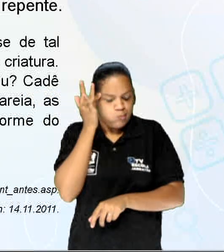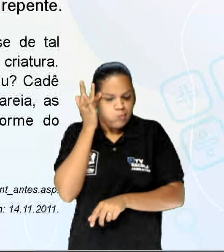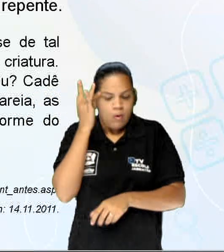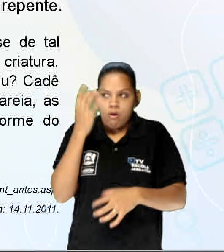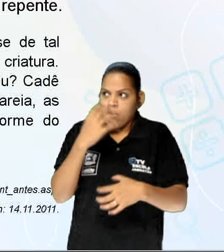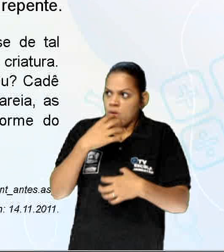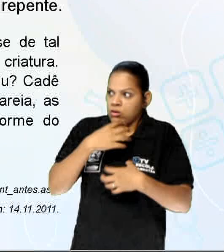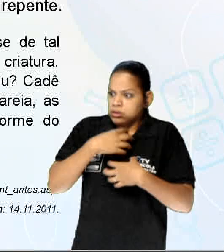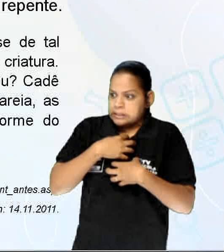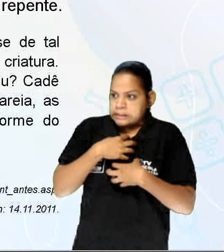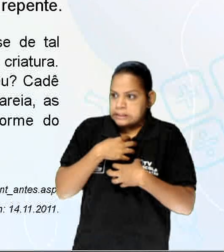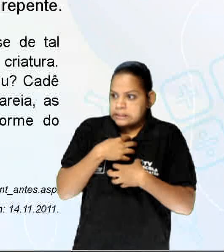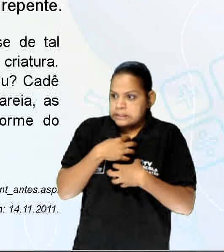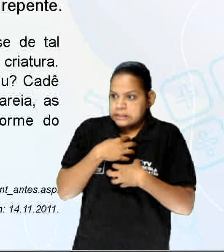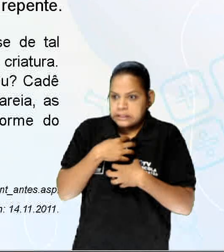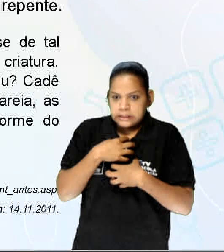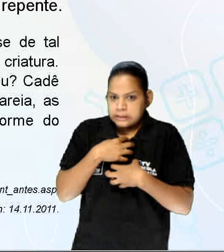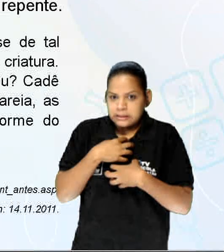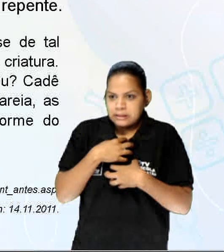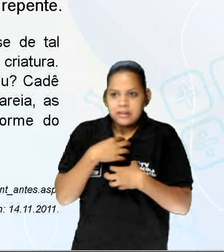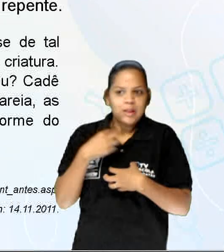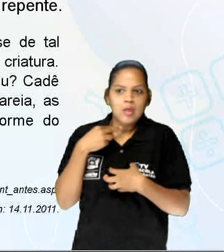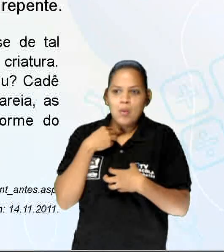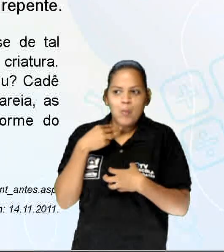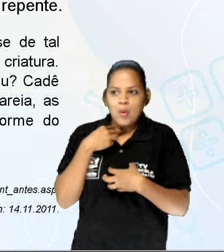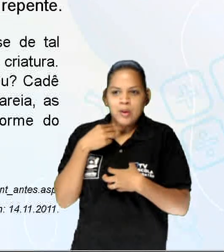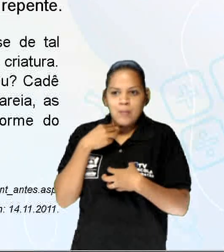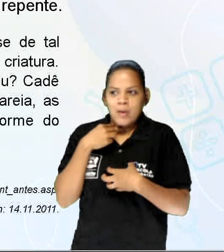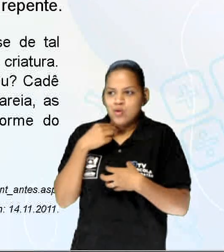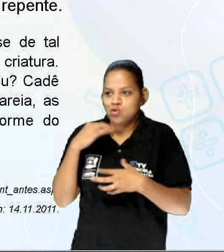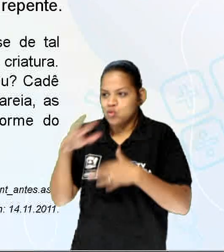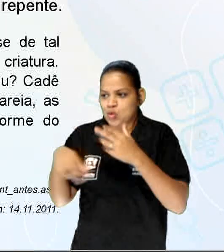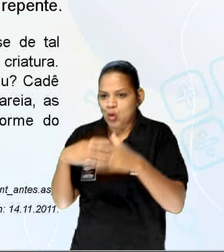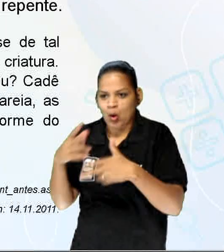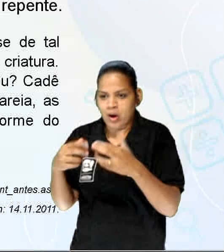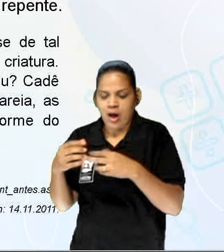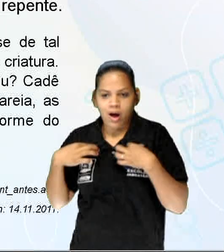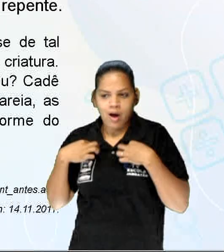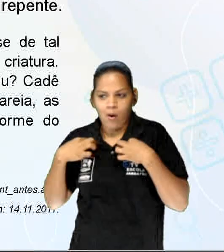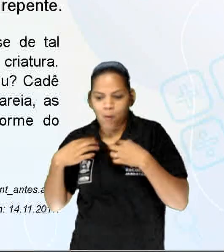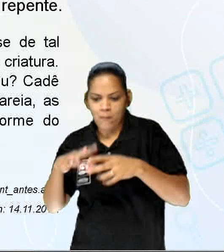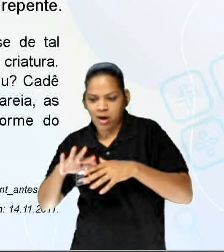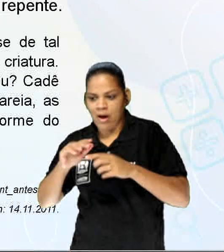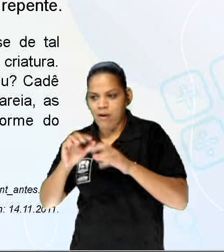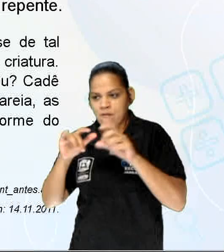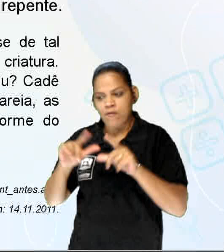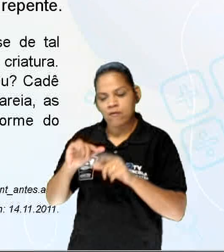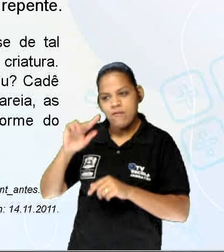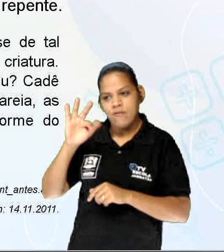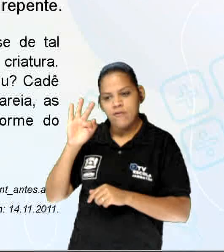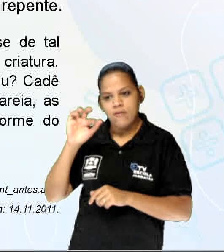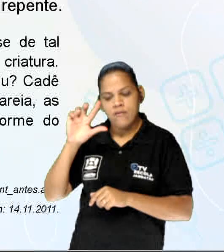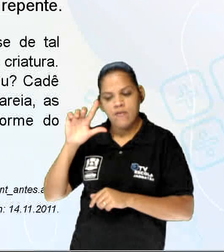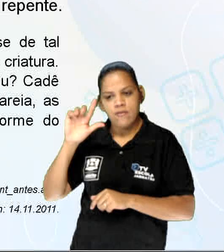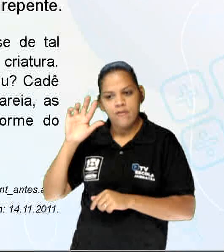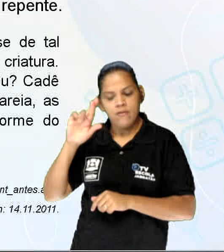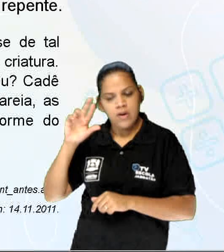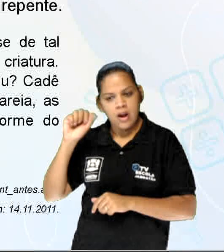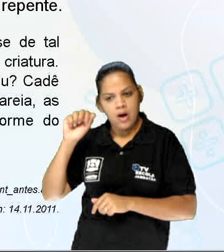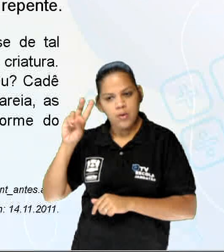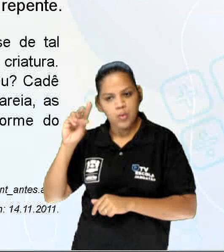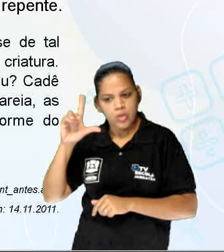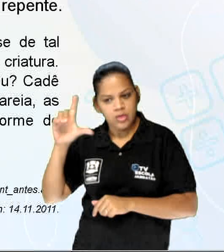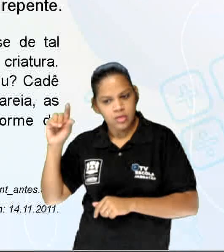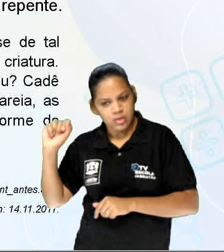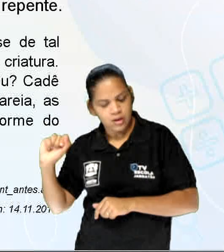não pode mais trocar as fraldas daquela criatura. Onde e como andou crescendo aquela danadinha